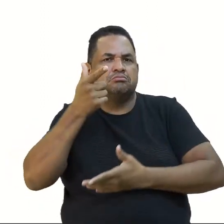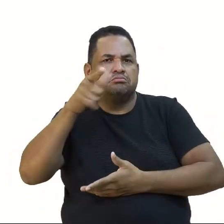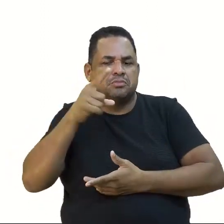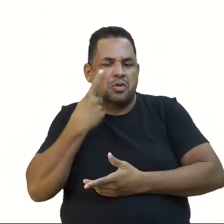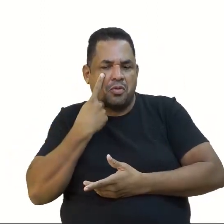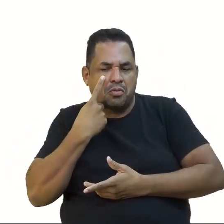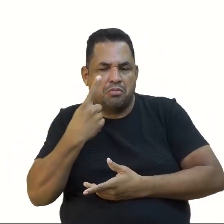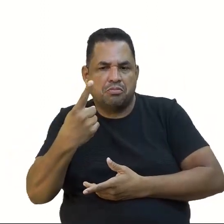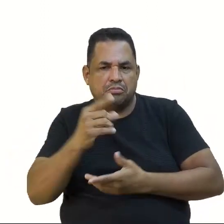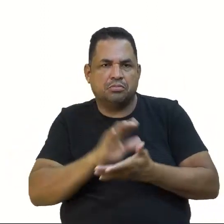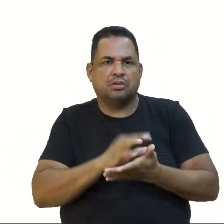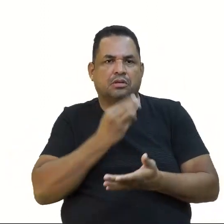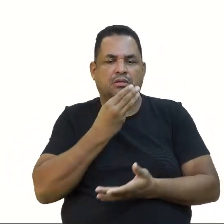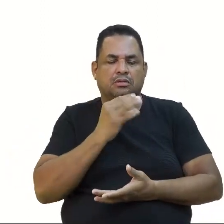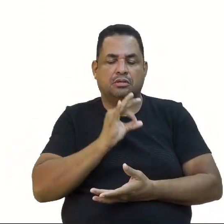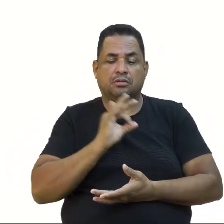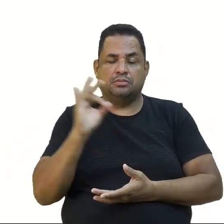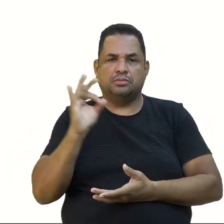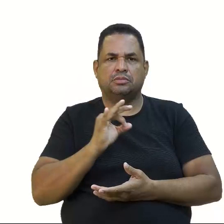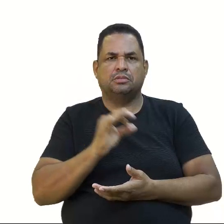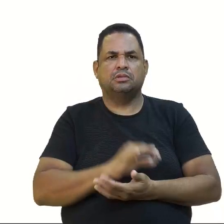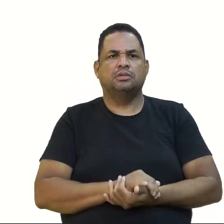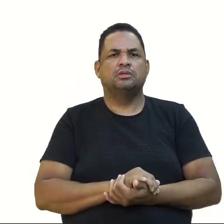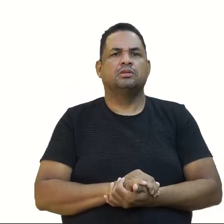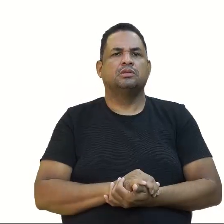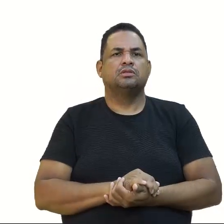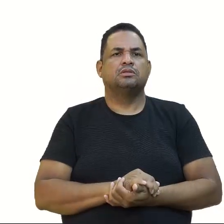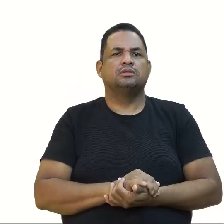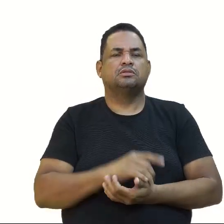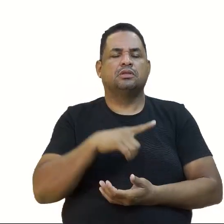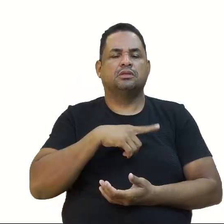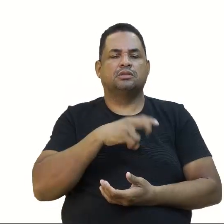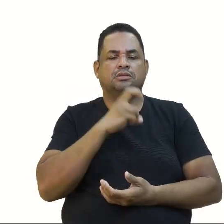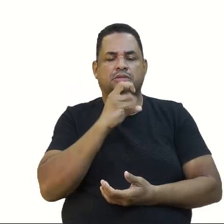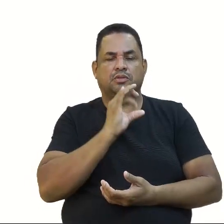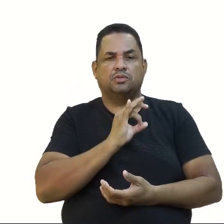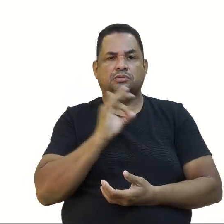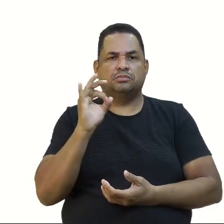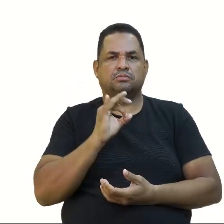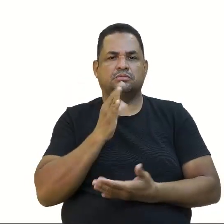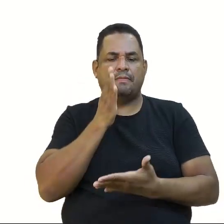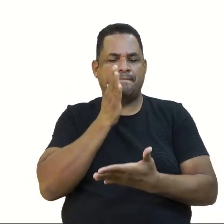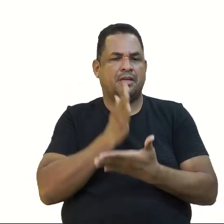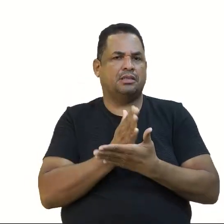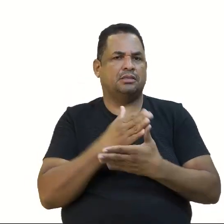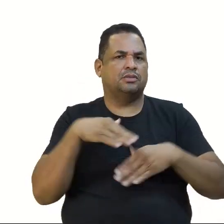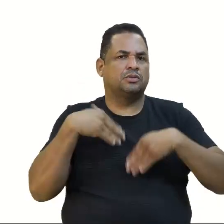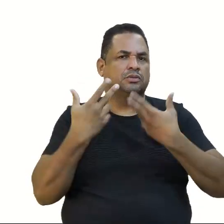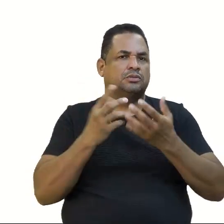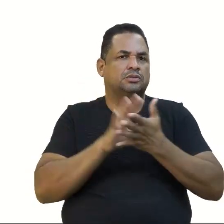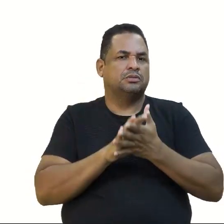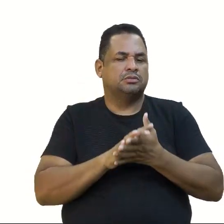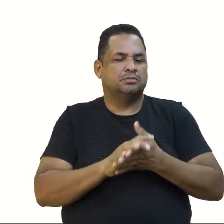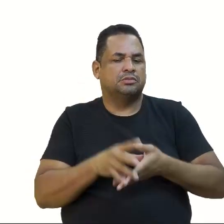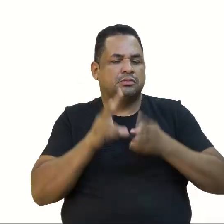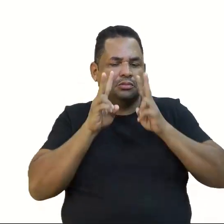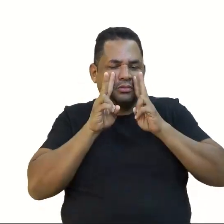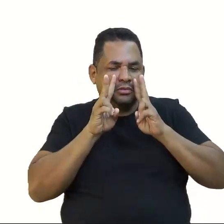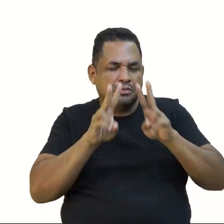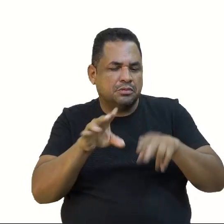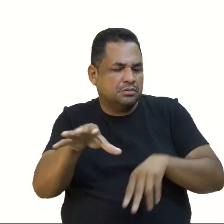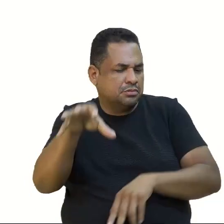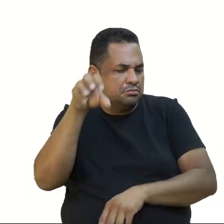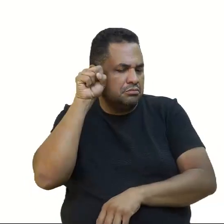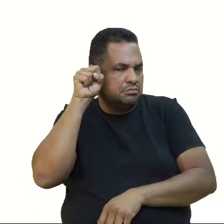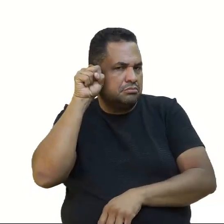que é 30%. Legal. E aí a gente tem 50%, metade agora, quando a gente observa e ouve,